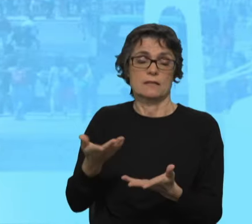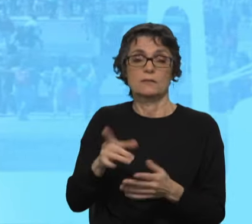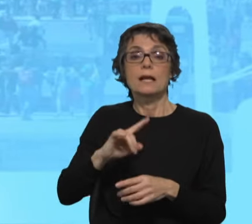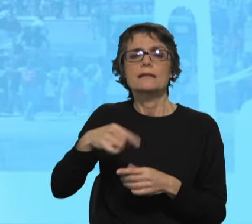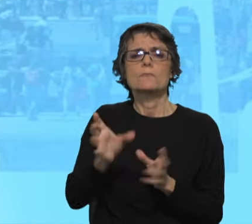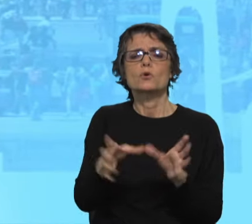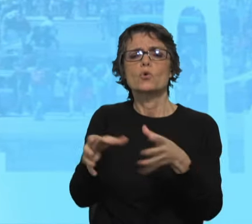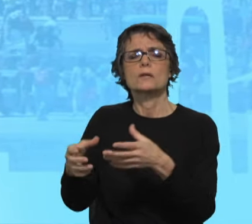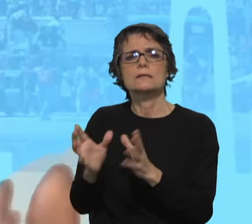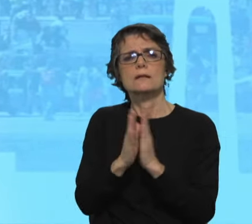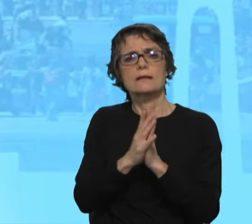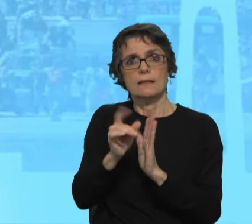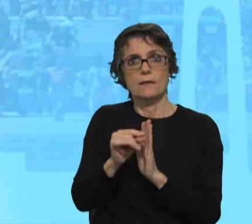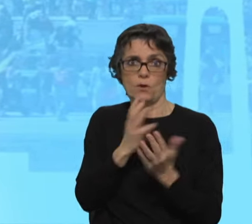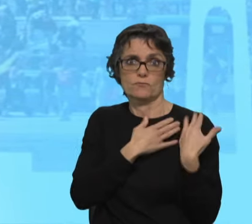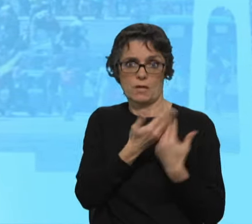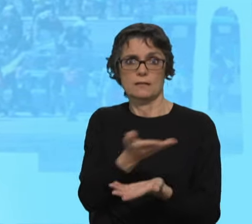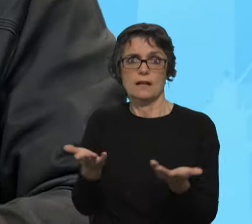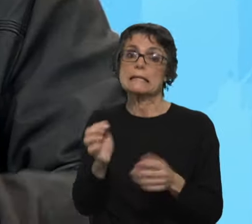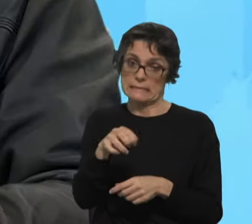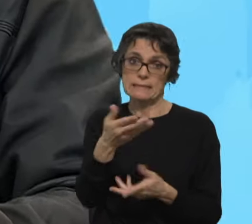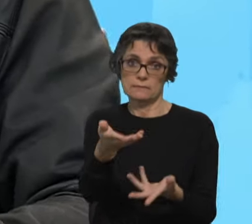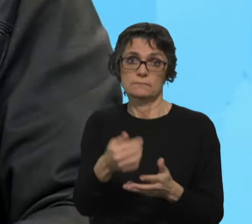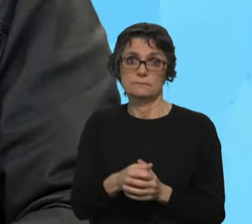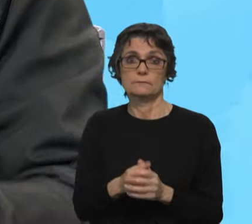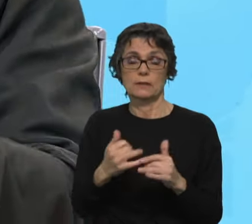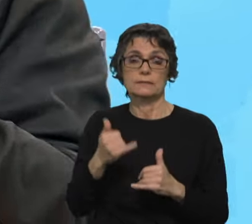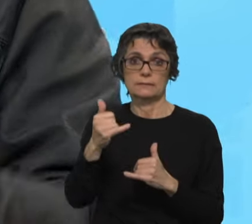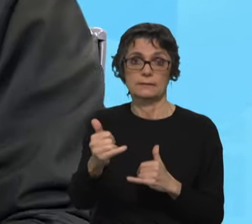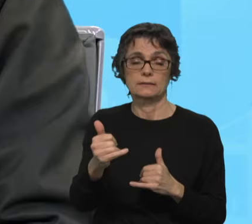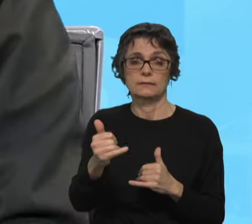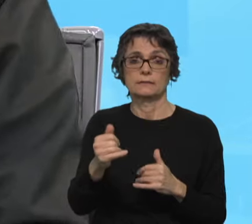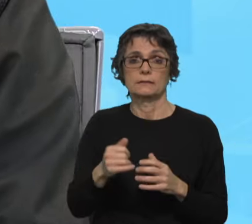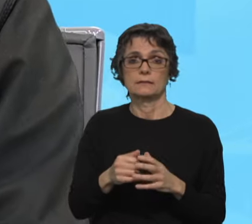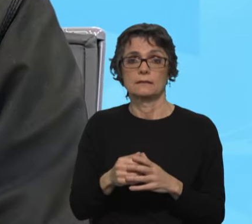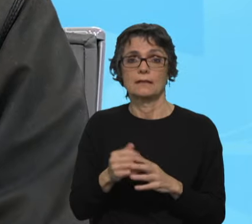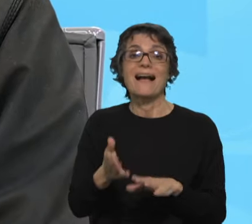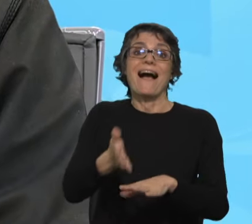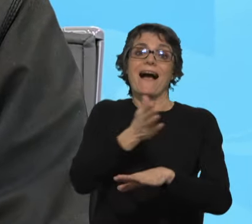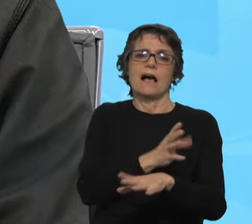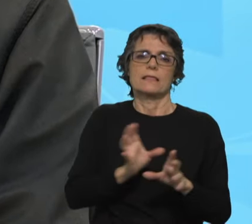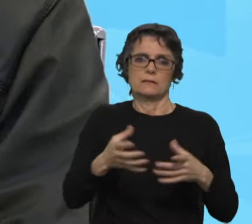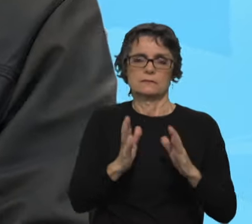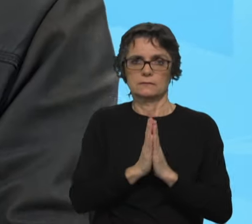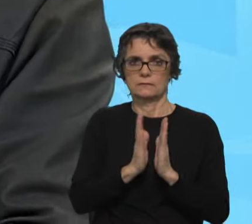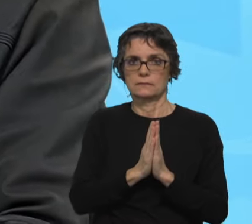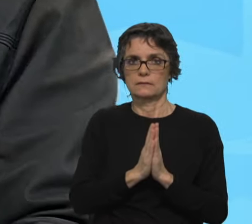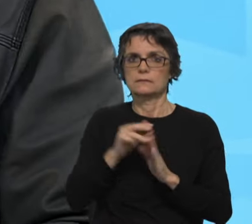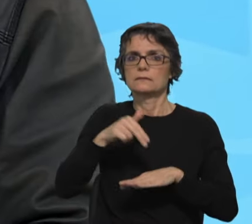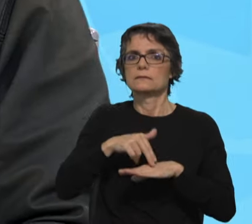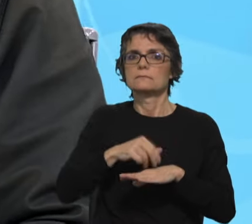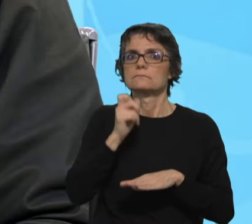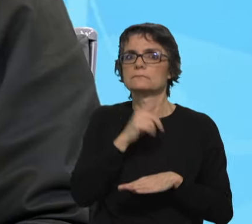congregações religiosas também tiveram aí um papel precisamente precisamente Depois ainda antes das congregações religiosas a presença do do